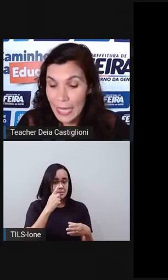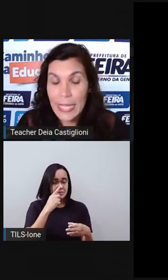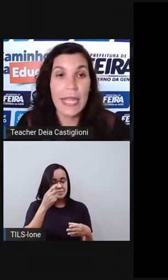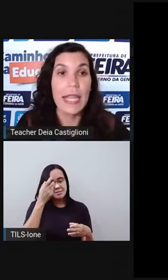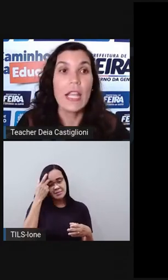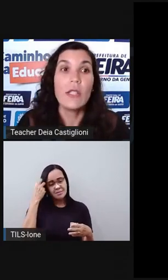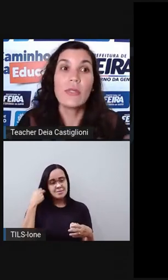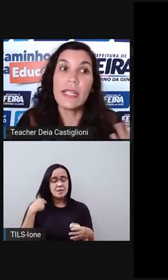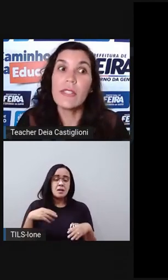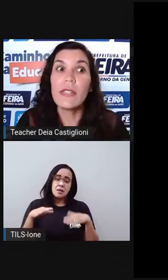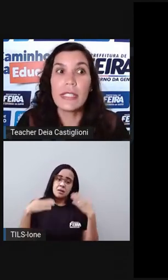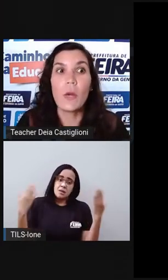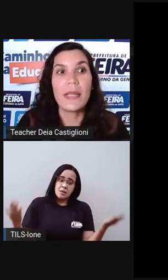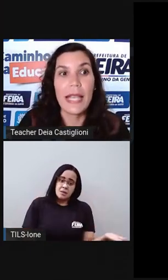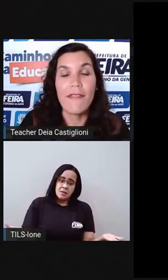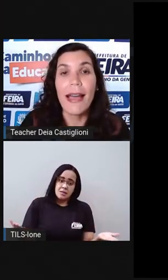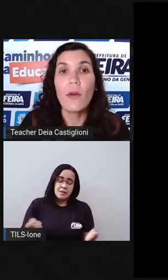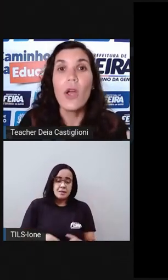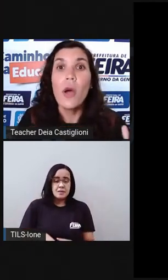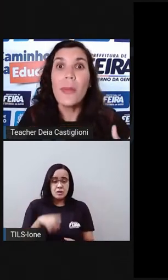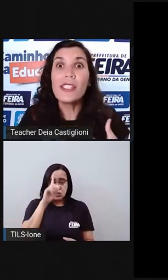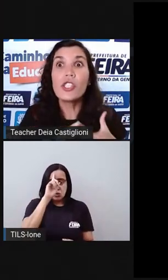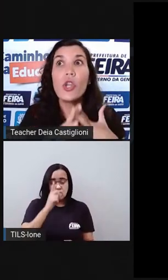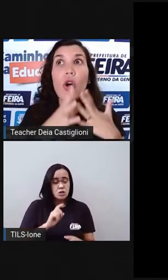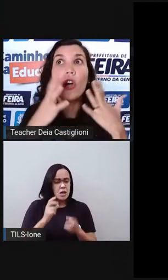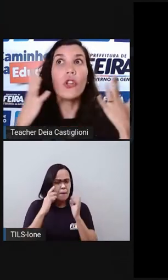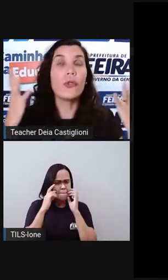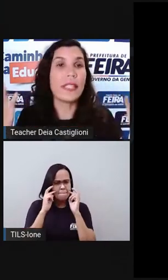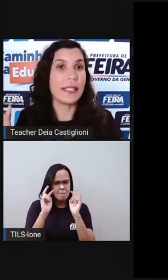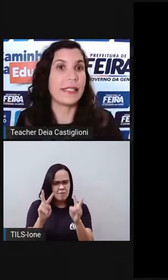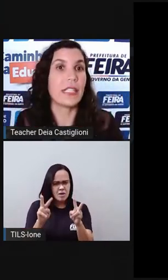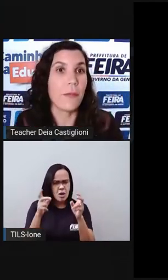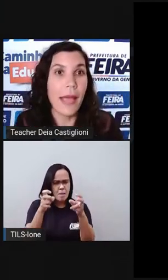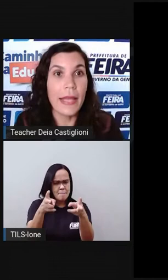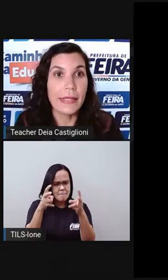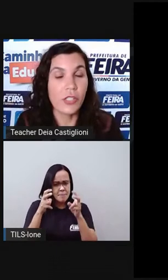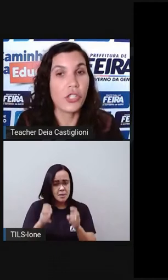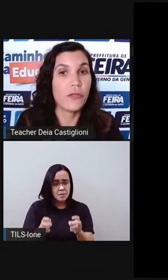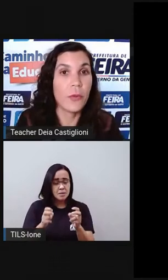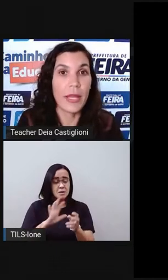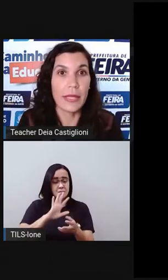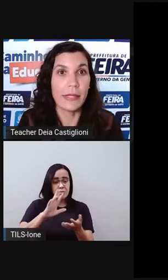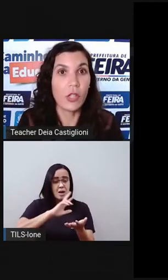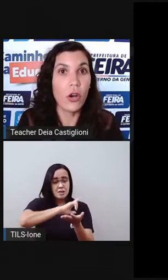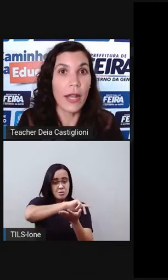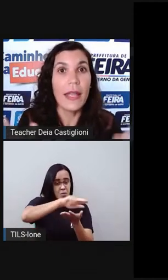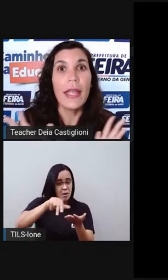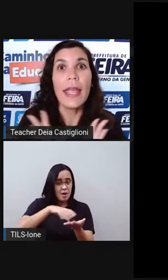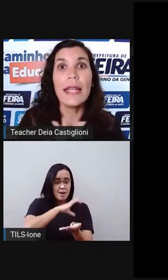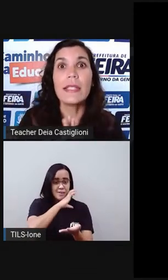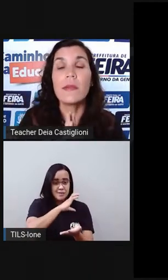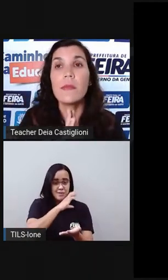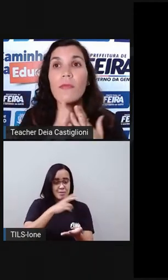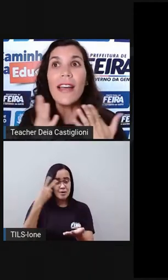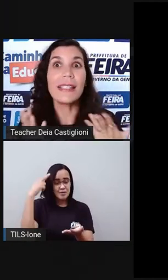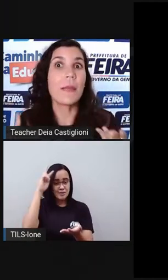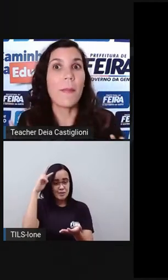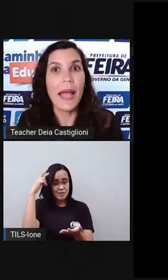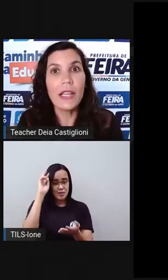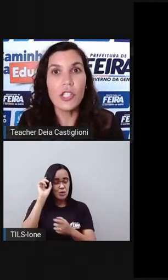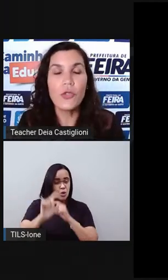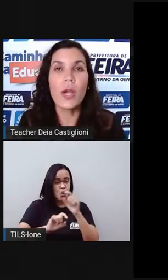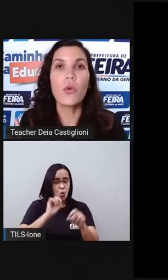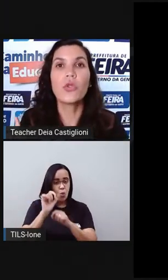E aí, não sei se vocês observaram, mas todos esses animais que a gente viu aí nessa história, eles